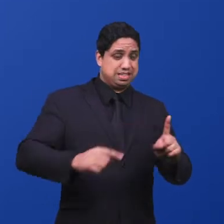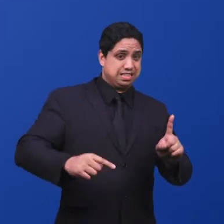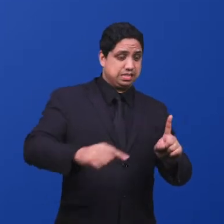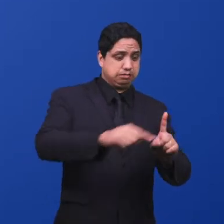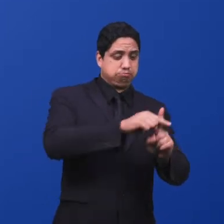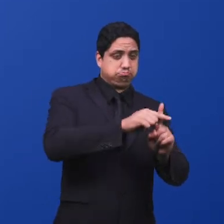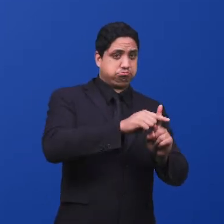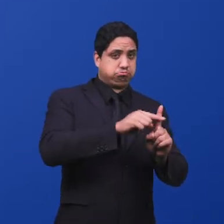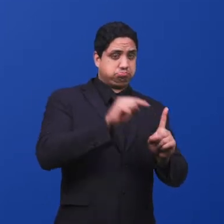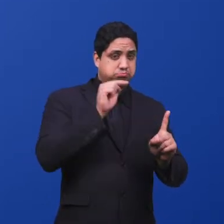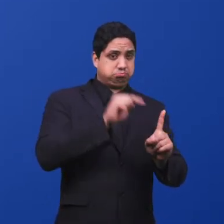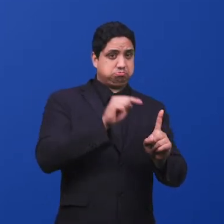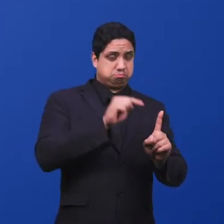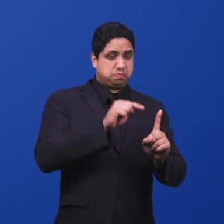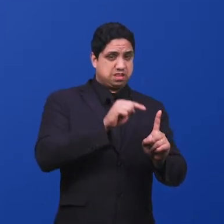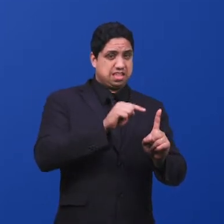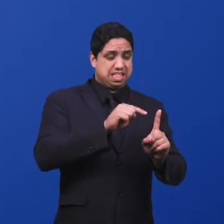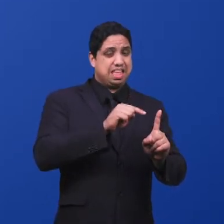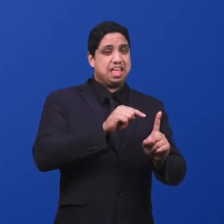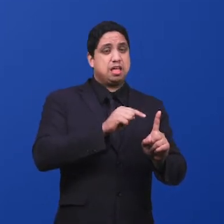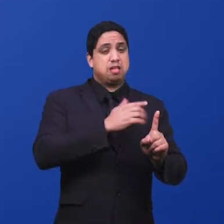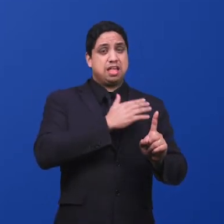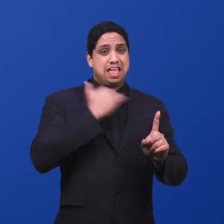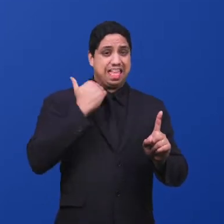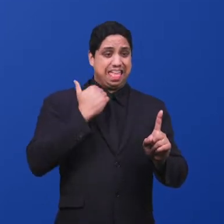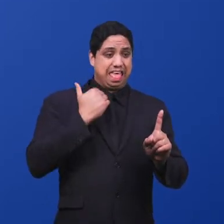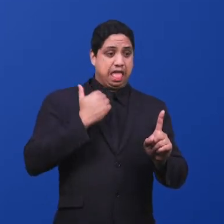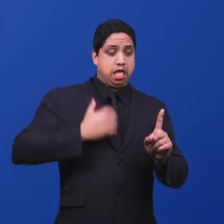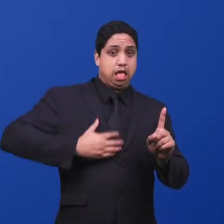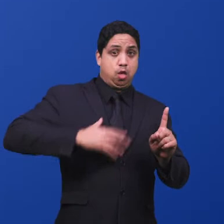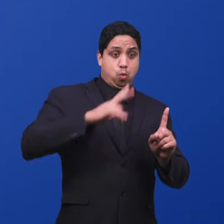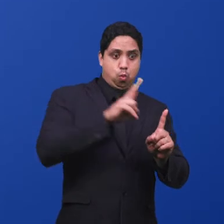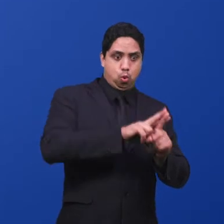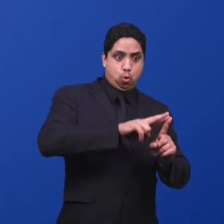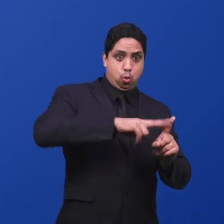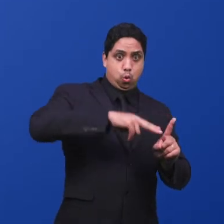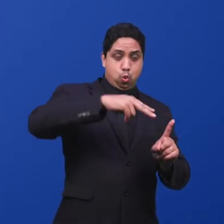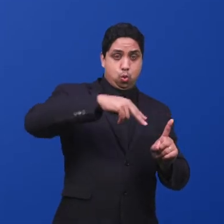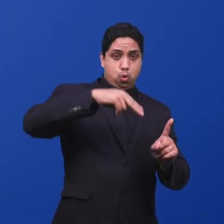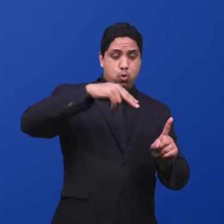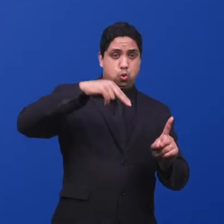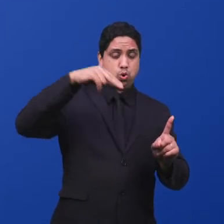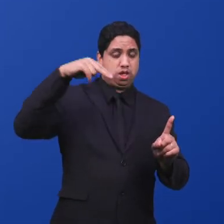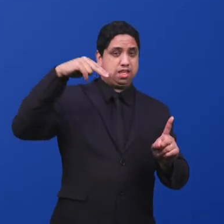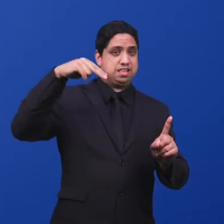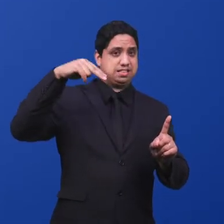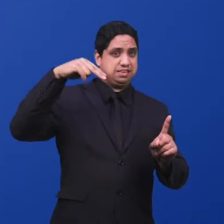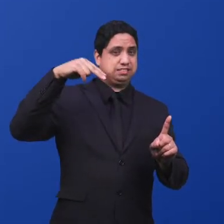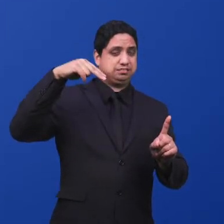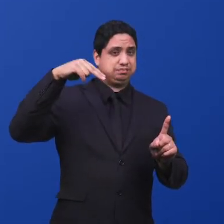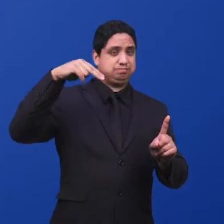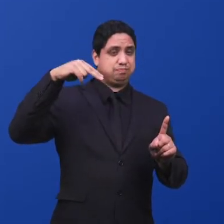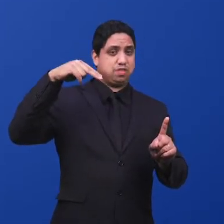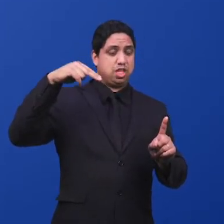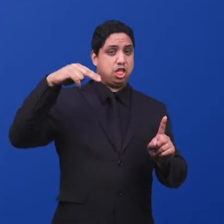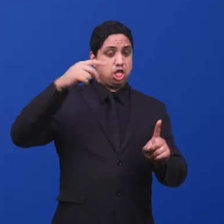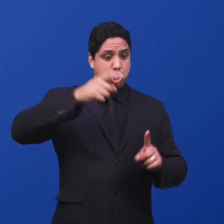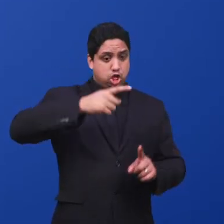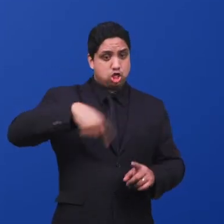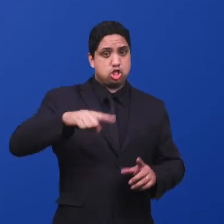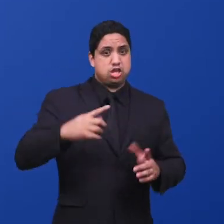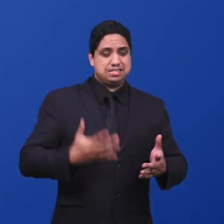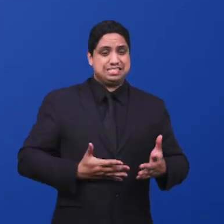quando isto que é corruptível se revestir da incorruptibilidade, e isto que é mortal se revestir